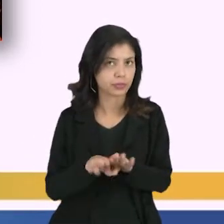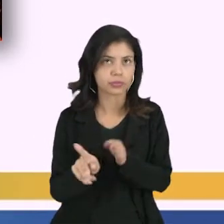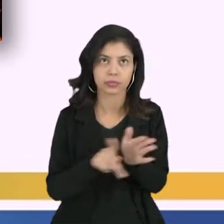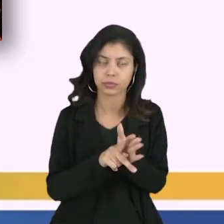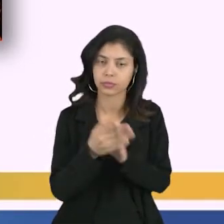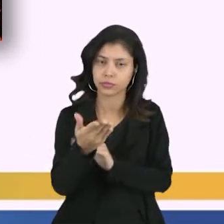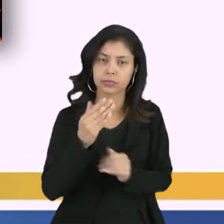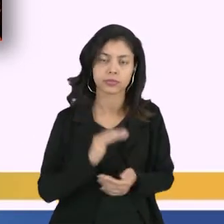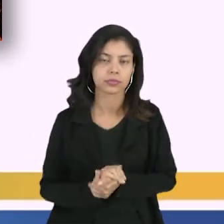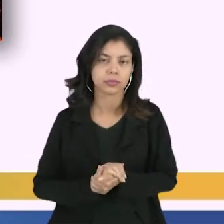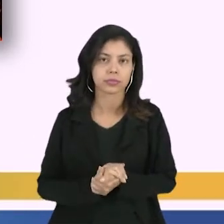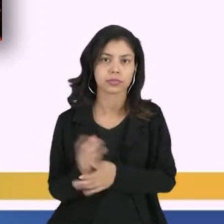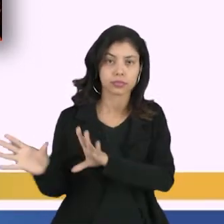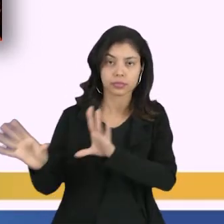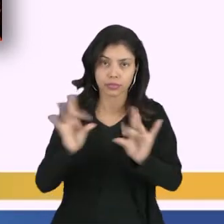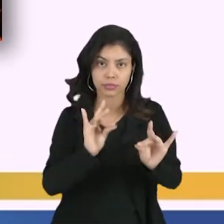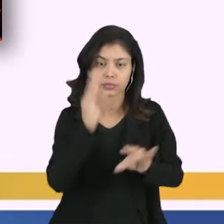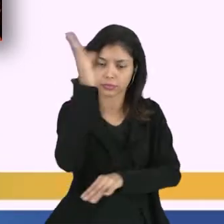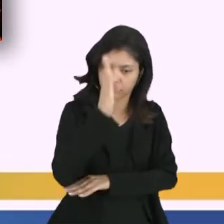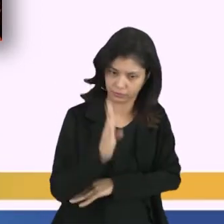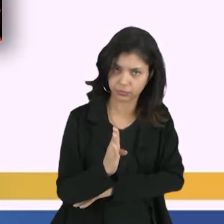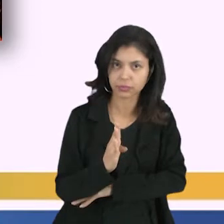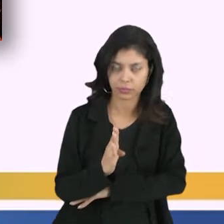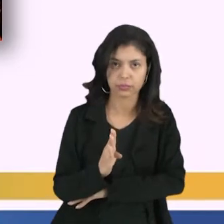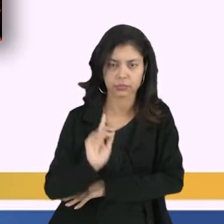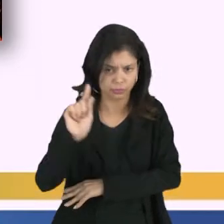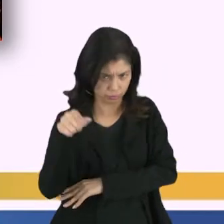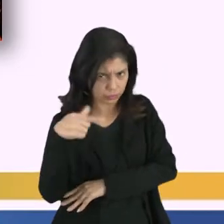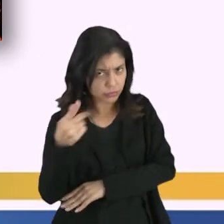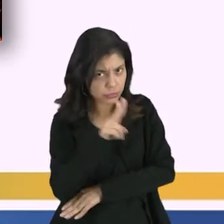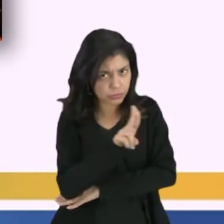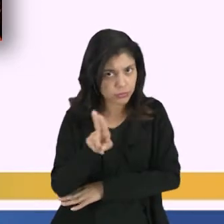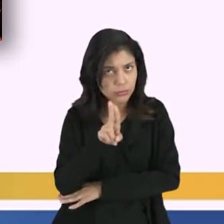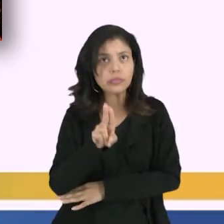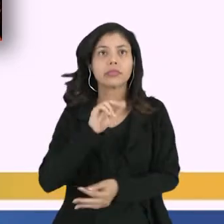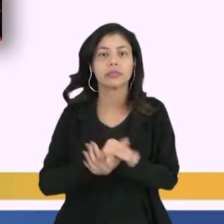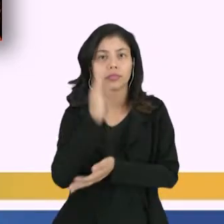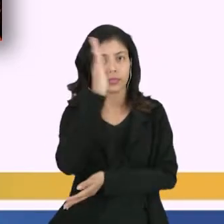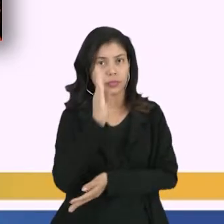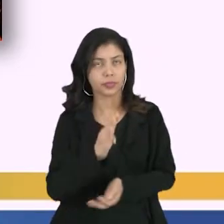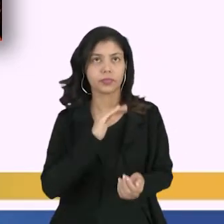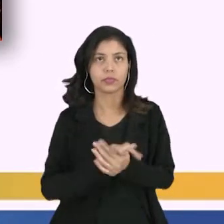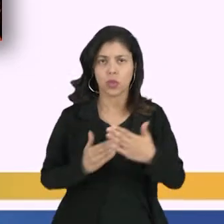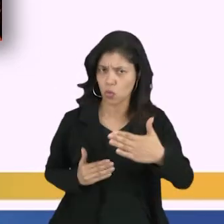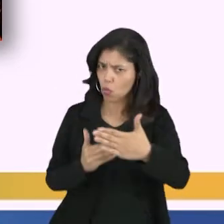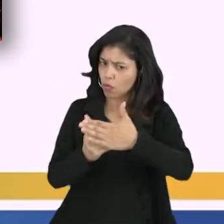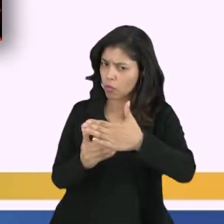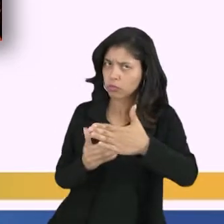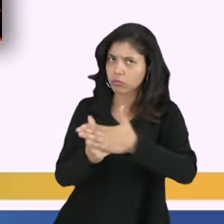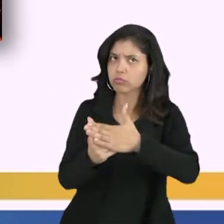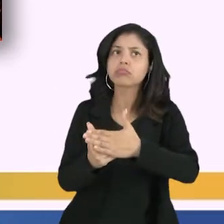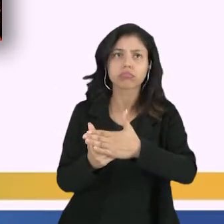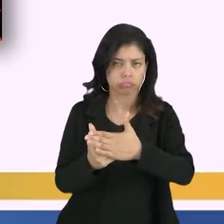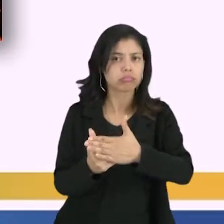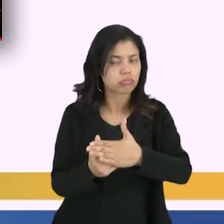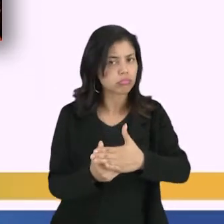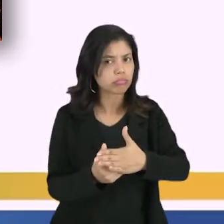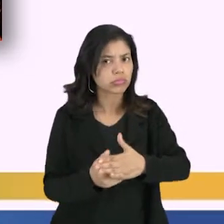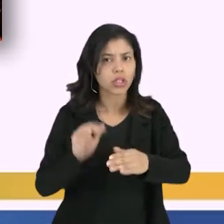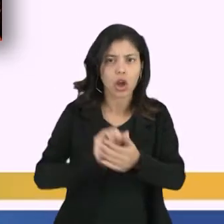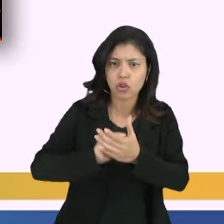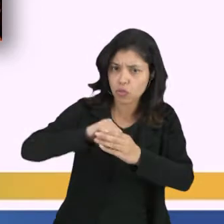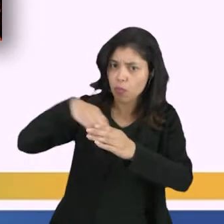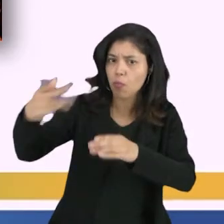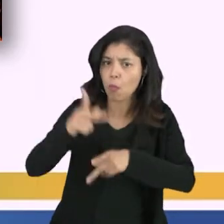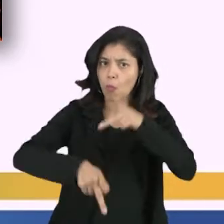agora irão vir para o Brasil, né, para o que depois vai ser chamado Brasil, combater corsários